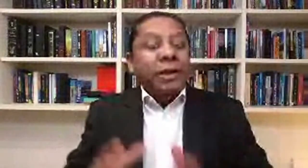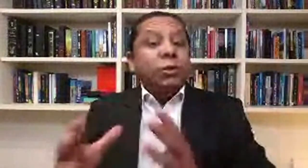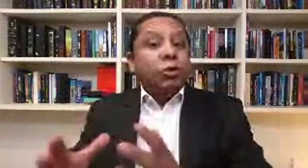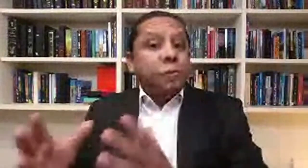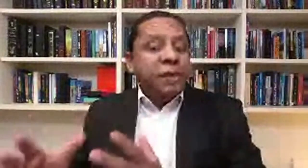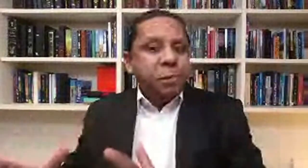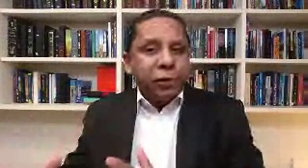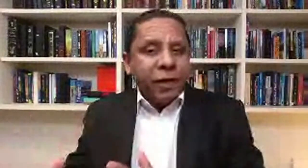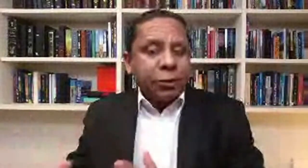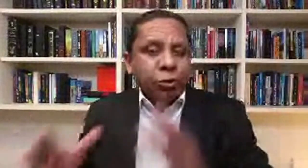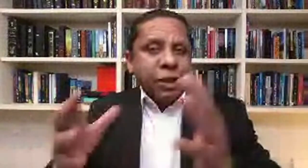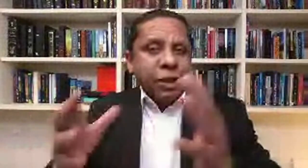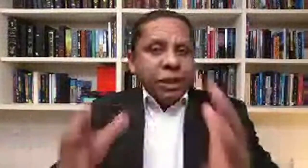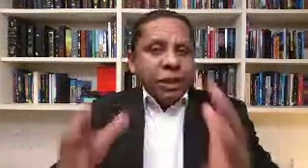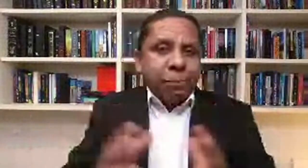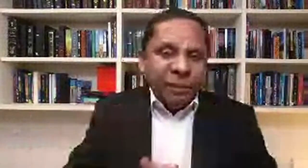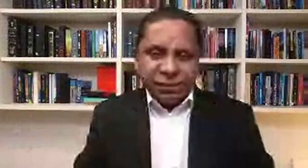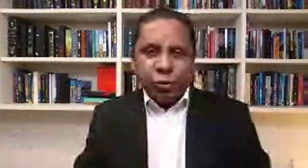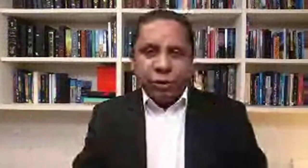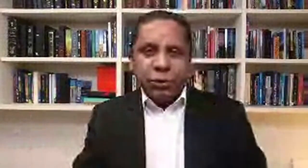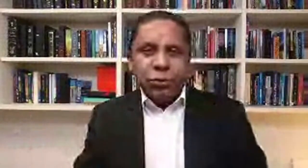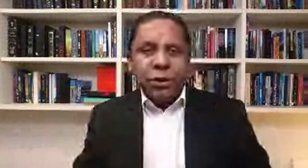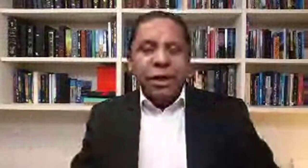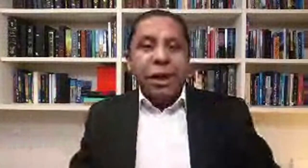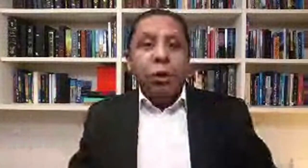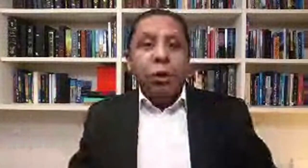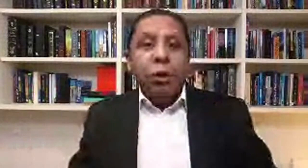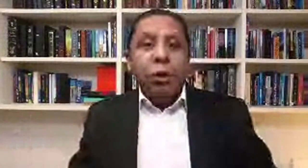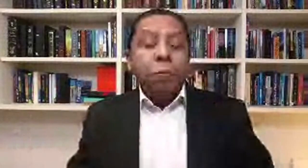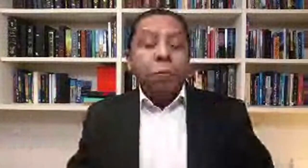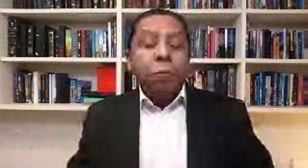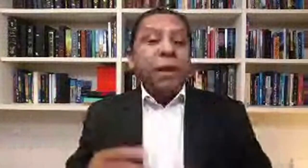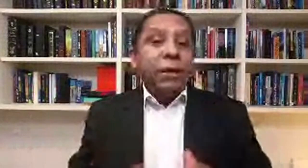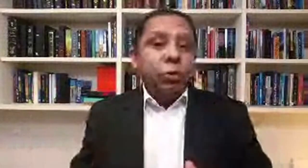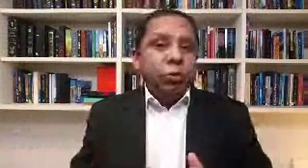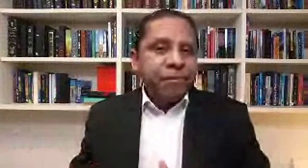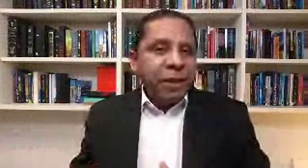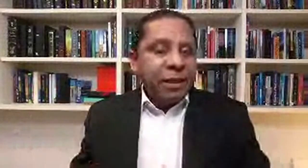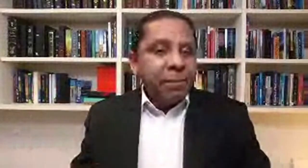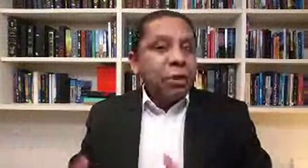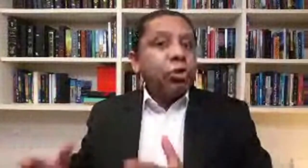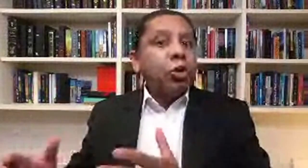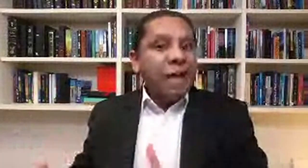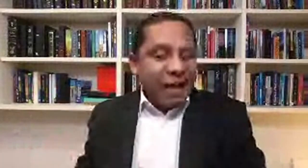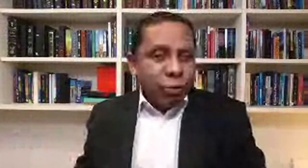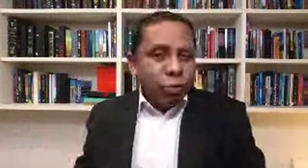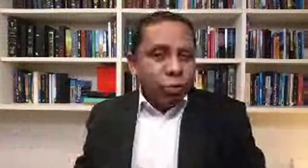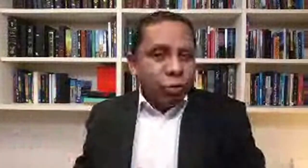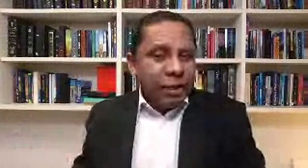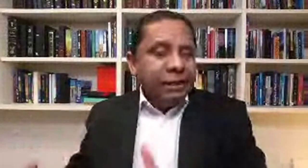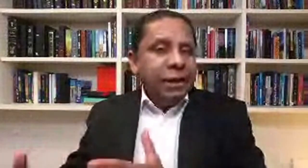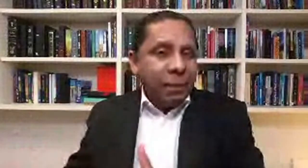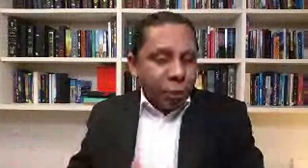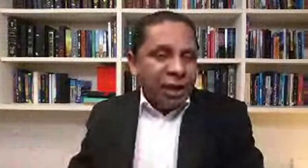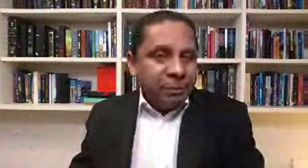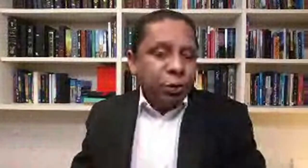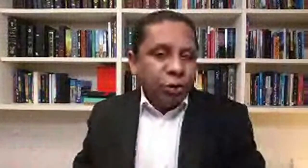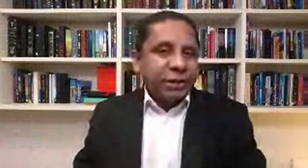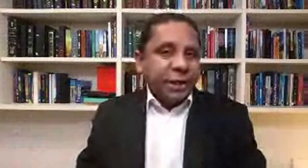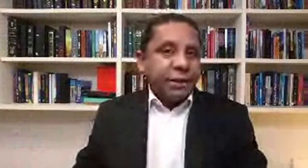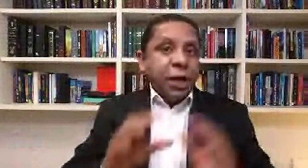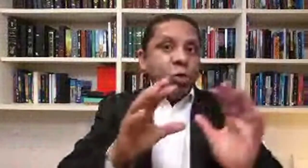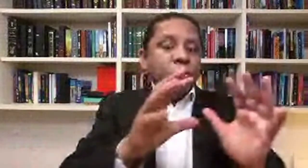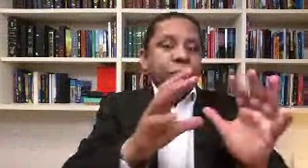dos 42 meses proféticos de Apocalipse verso 5, é o período que é mencionado em